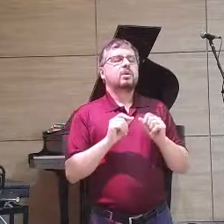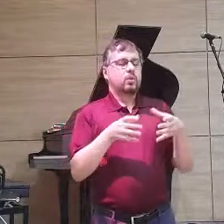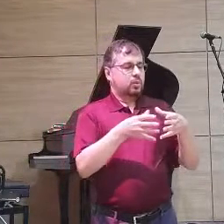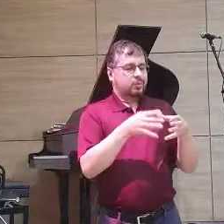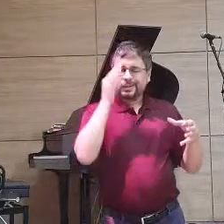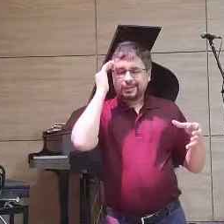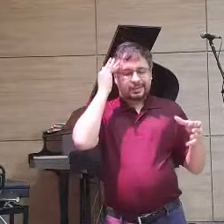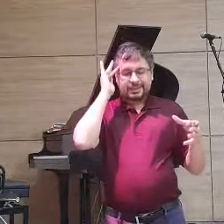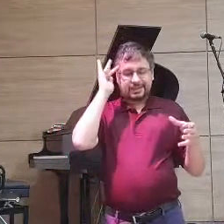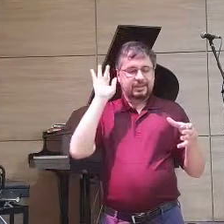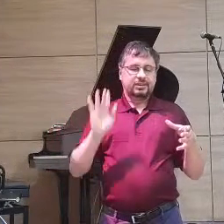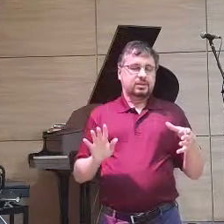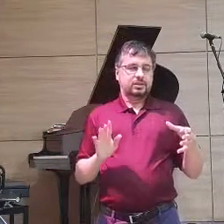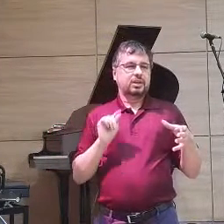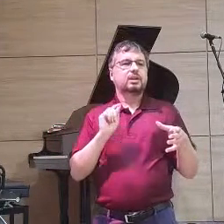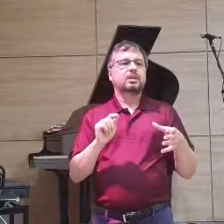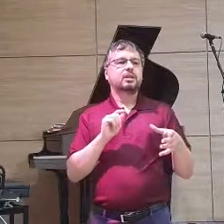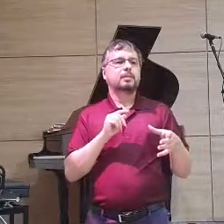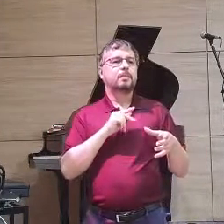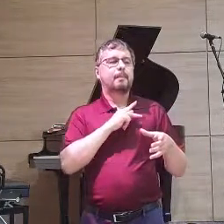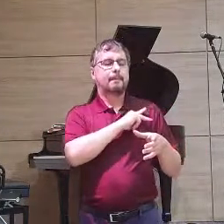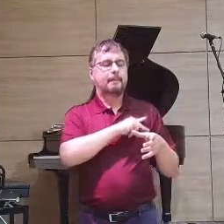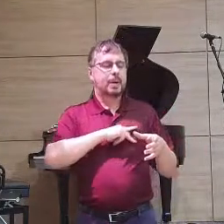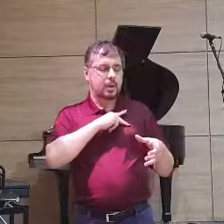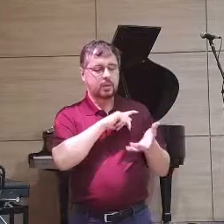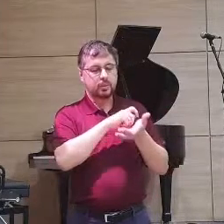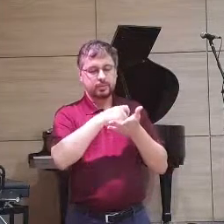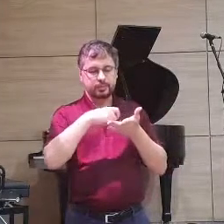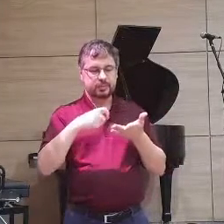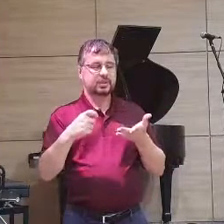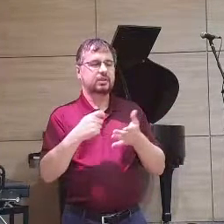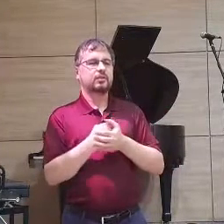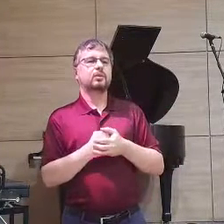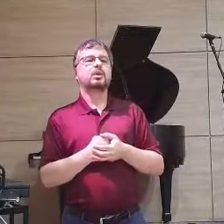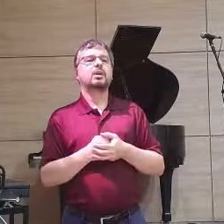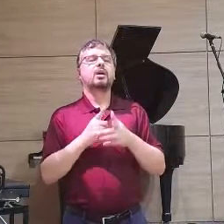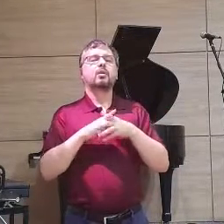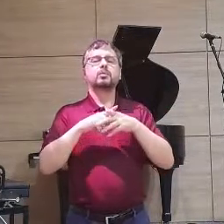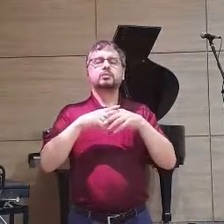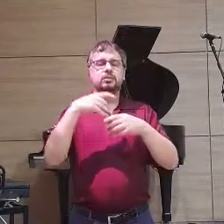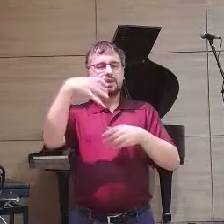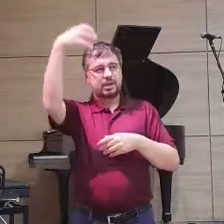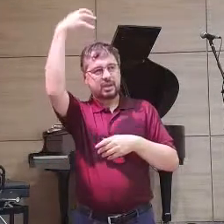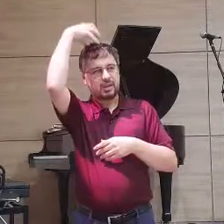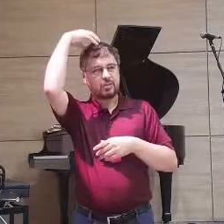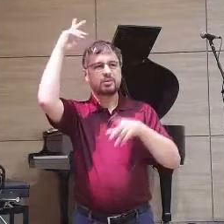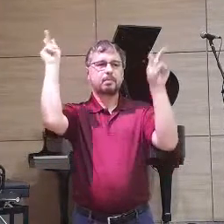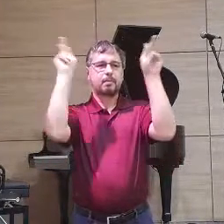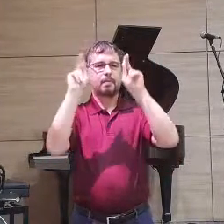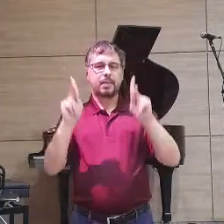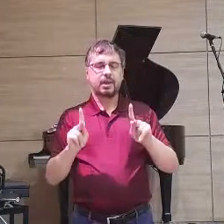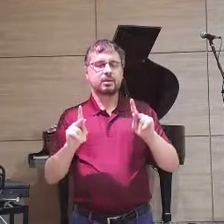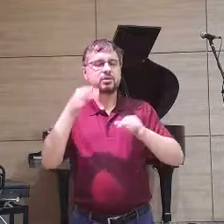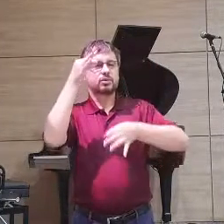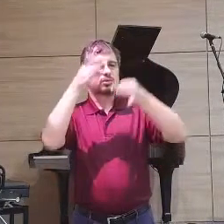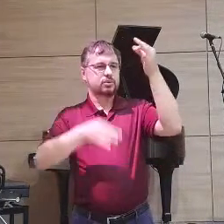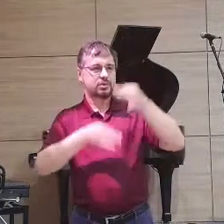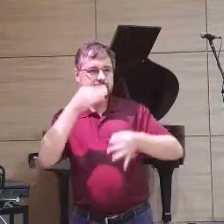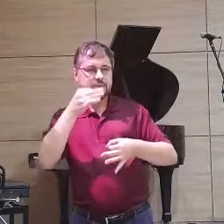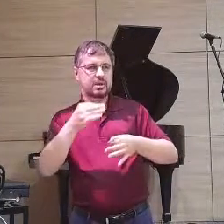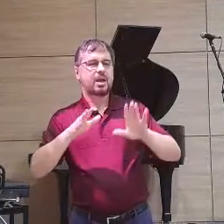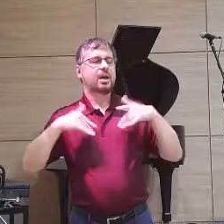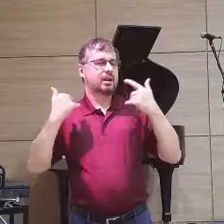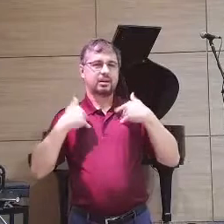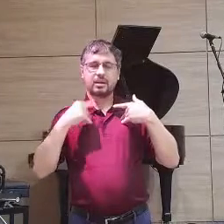Paulo em Romanos Capítulo 14 Versículo 17 quero um reino de paz justiça e alegria não é um reino de comida e